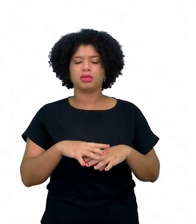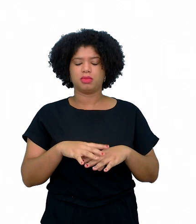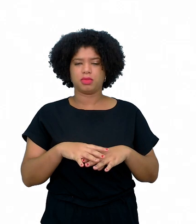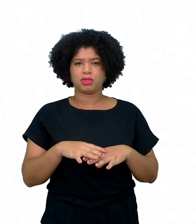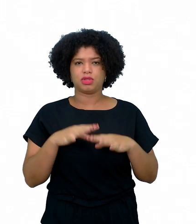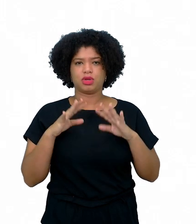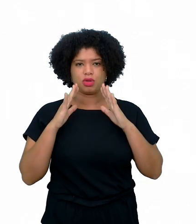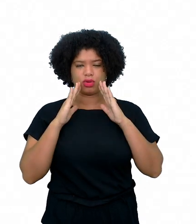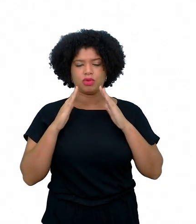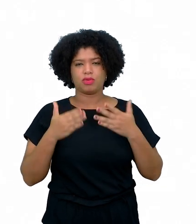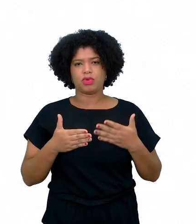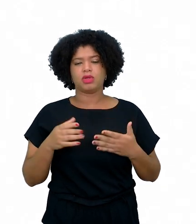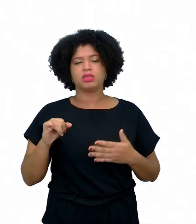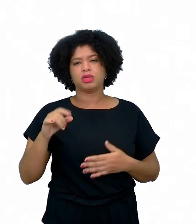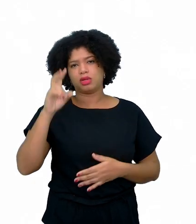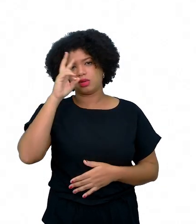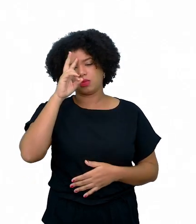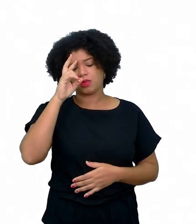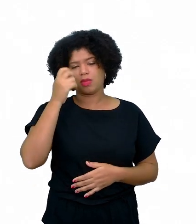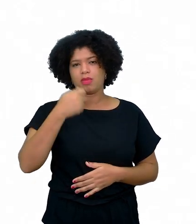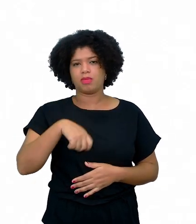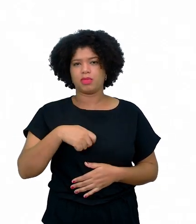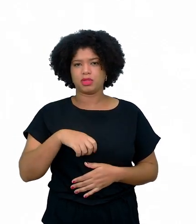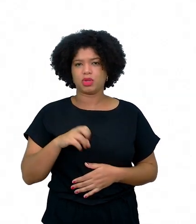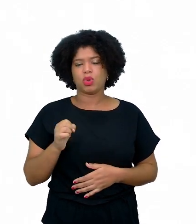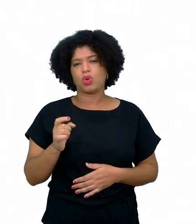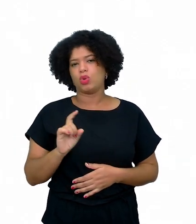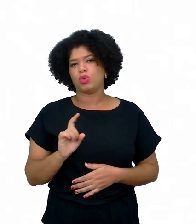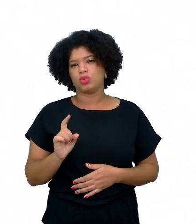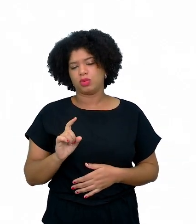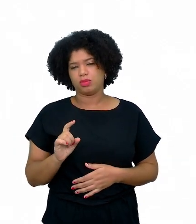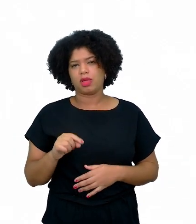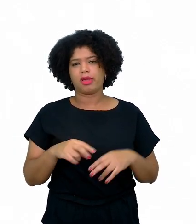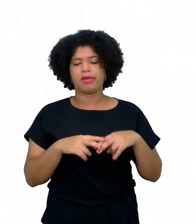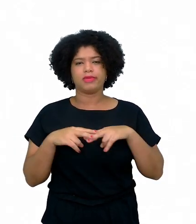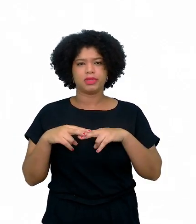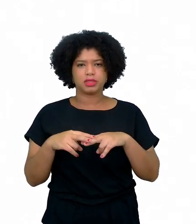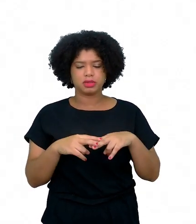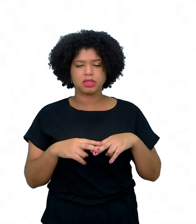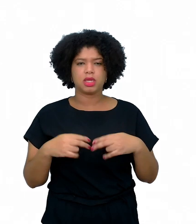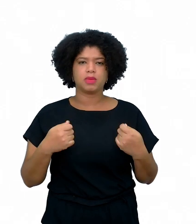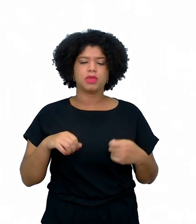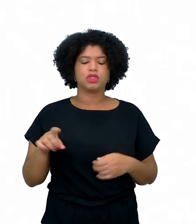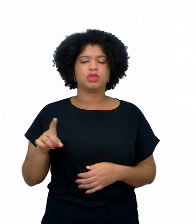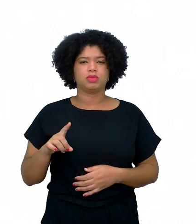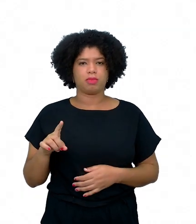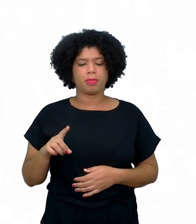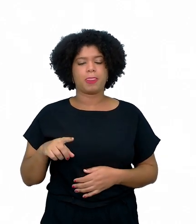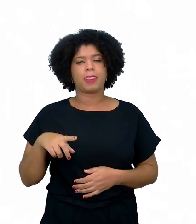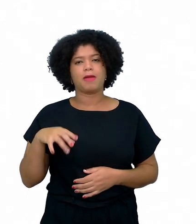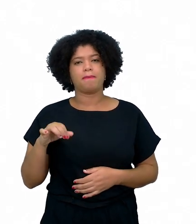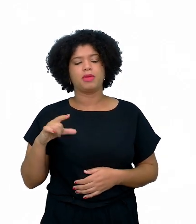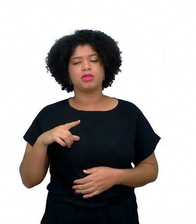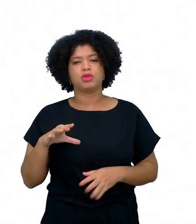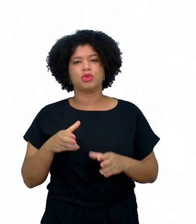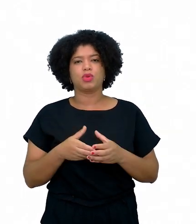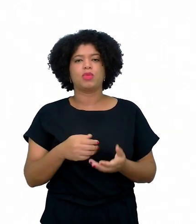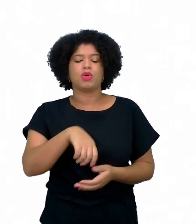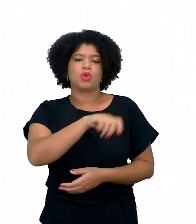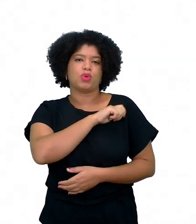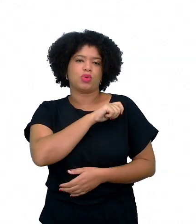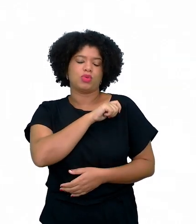eu preciso retomar, ou eu preciso, né, se eu preciso revisitar, né? Ou se os